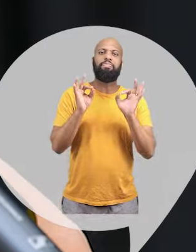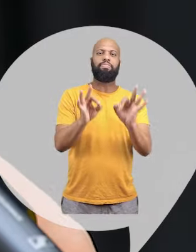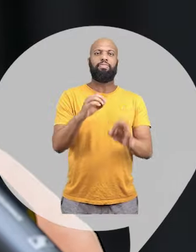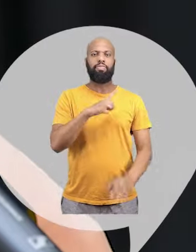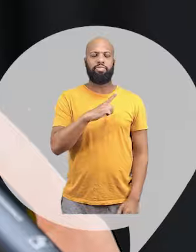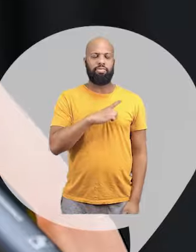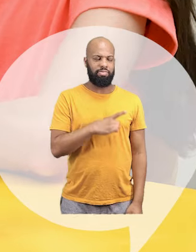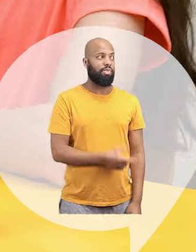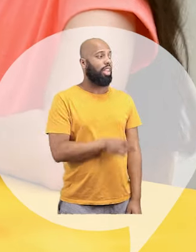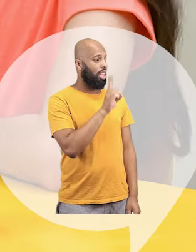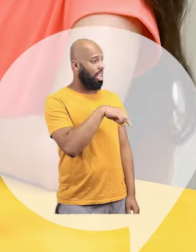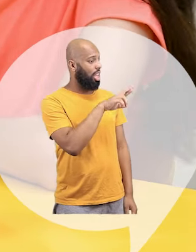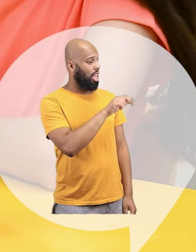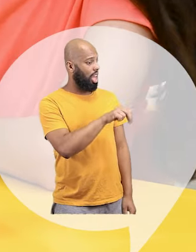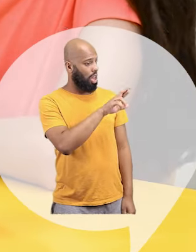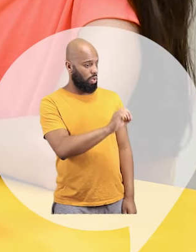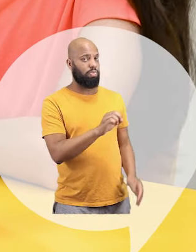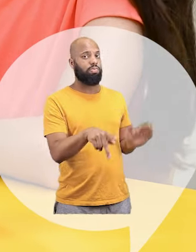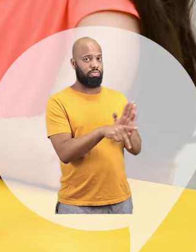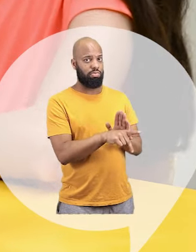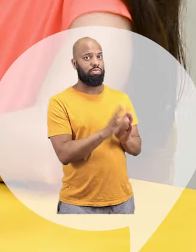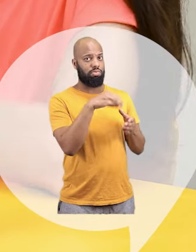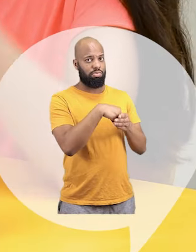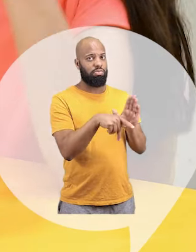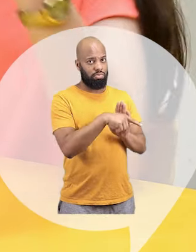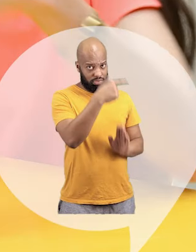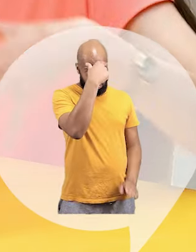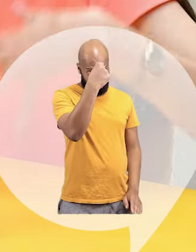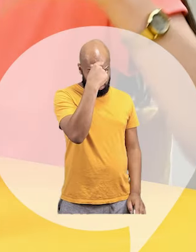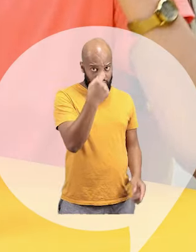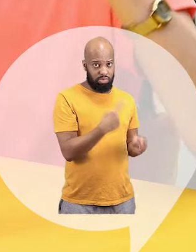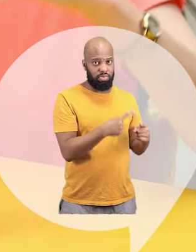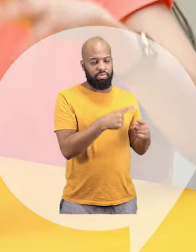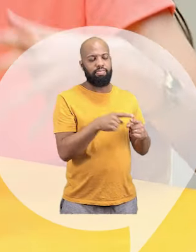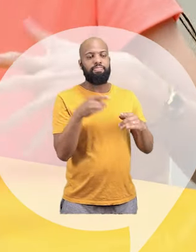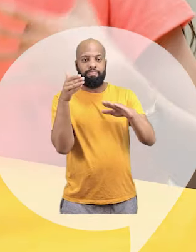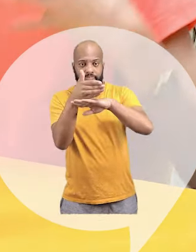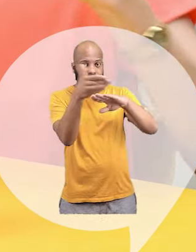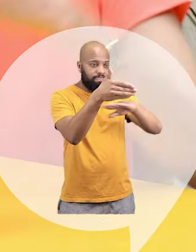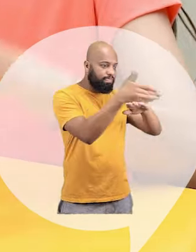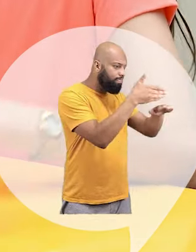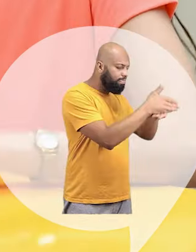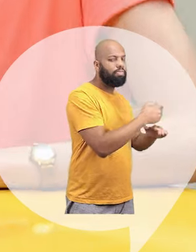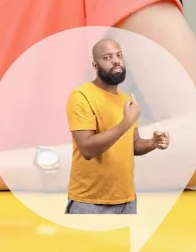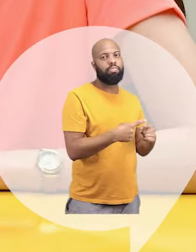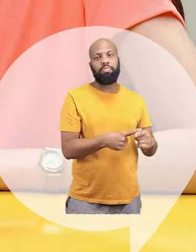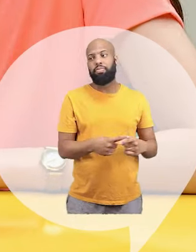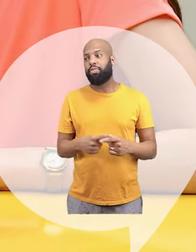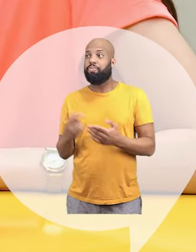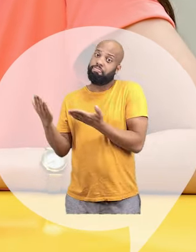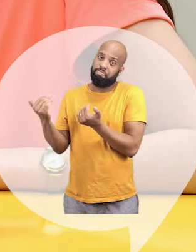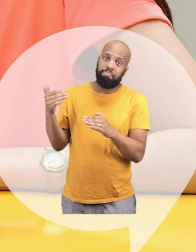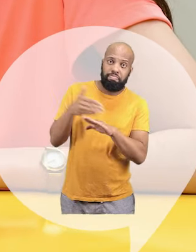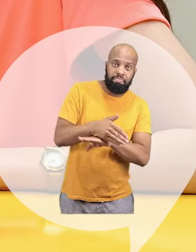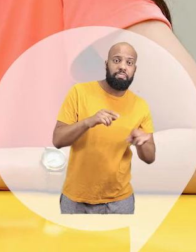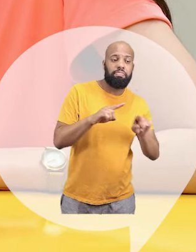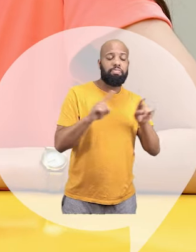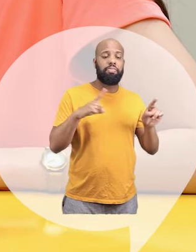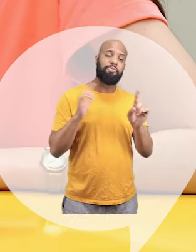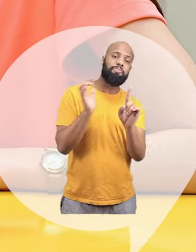da vida é uma Raridade dentro da Universidade muitas vezes o estudante vai muito novo e às vezes precisa